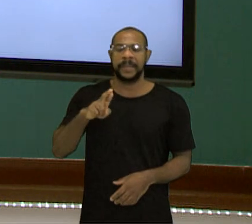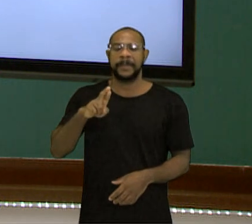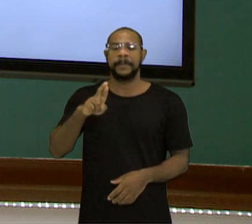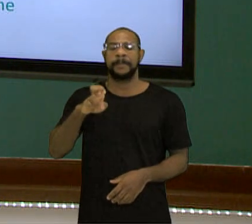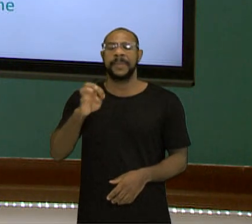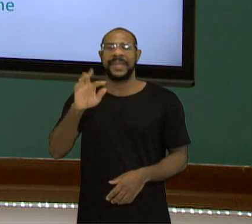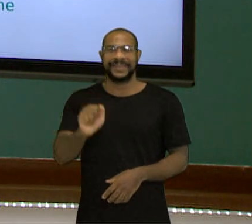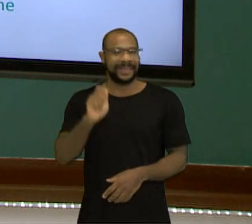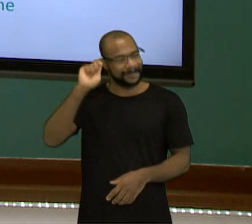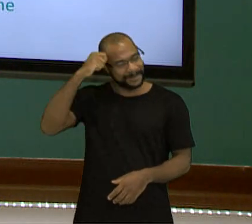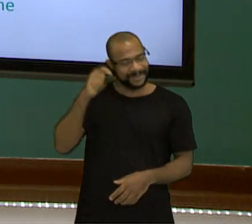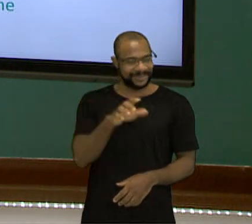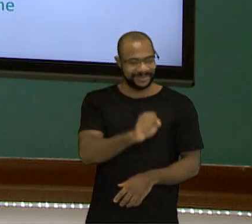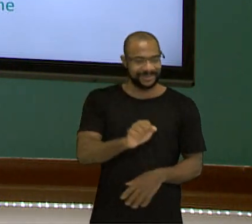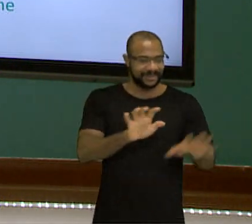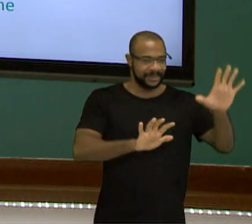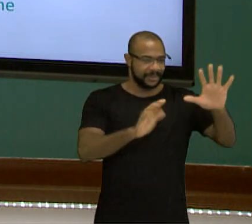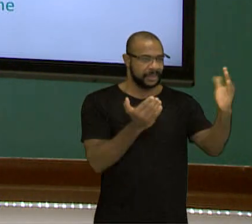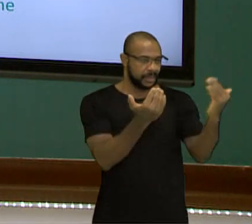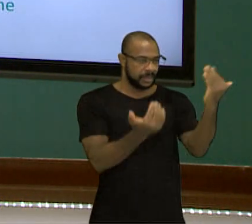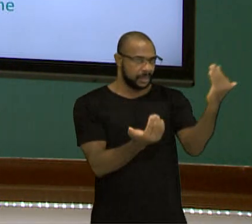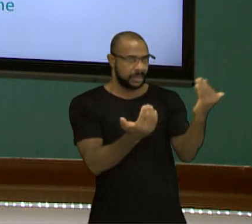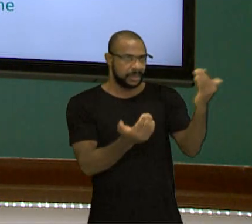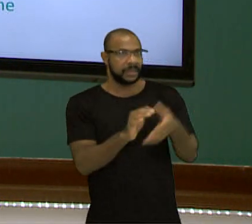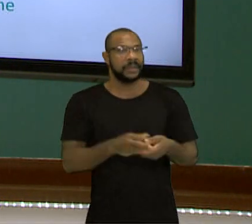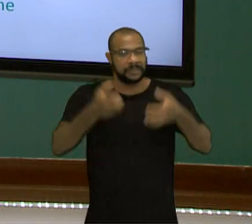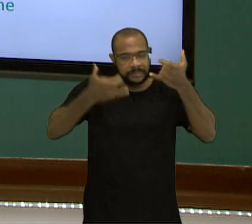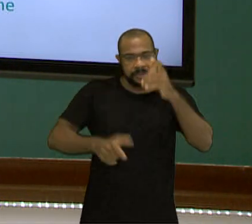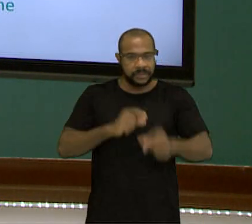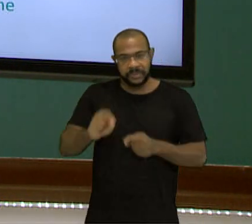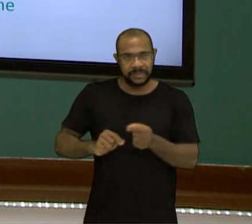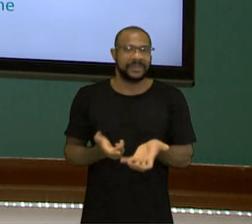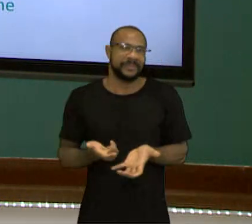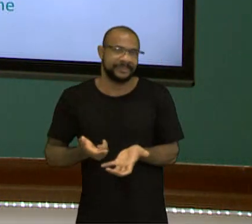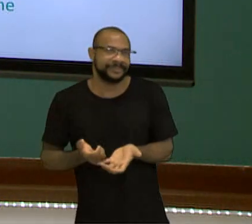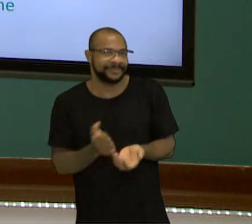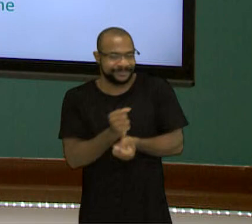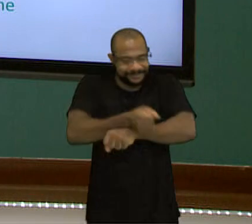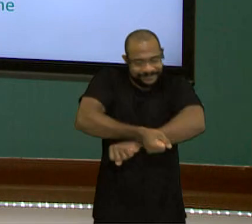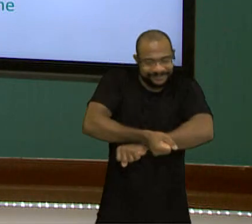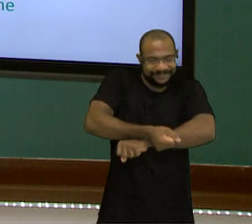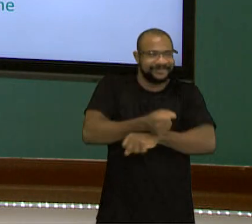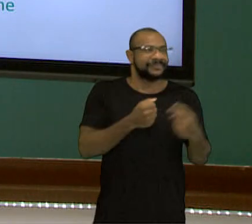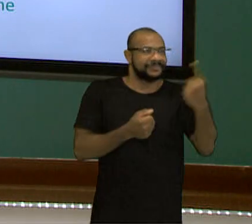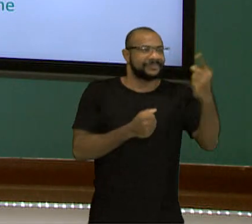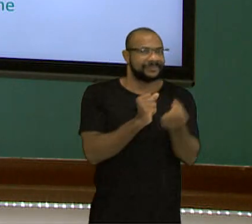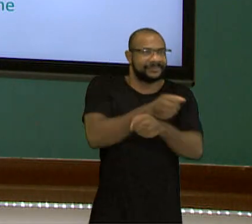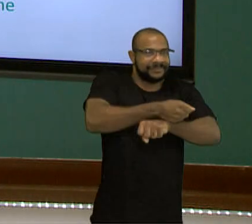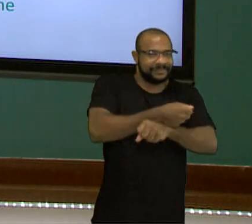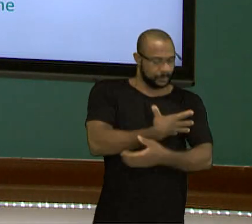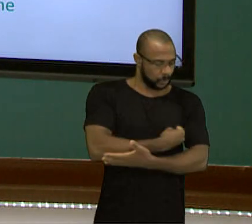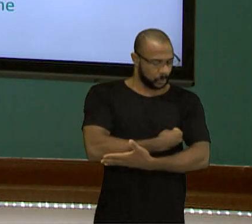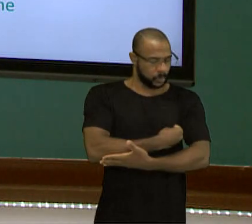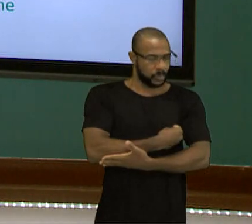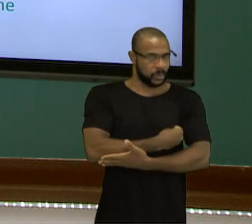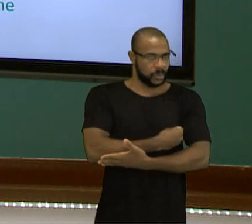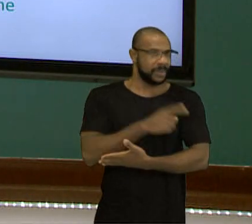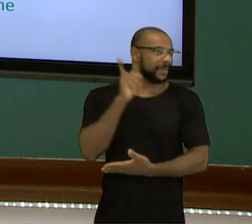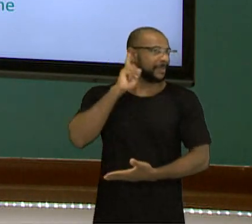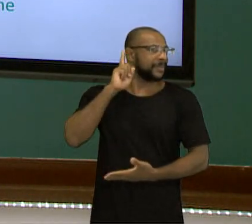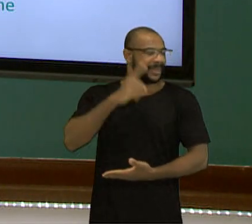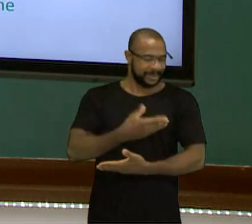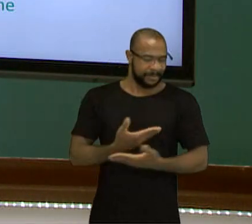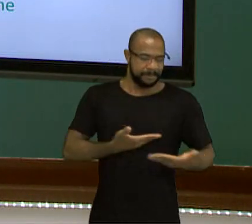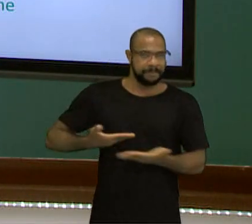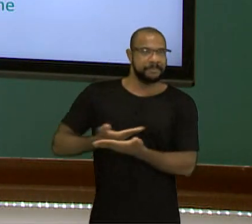gente compare, né? A cena retrata uma africana escravizada, a Mãe Preta, né? Amamentando uma criança branca, o que era uma